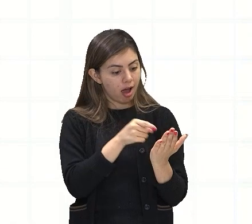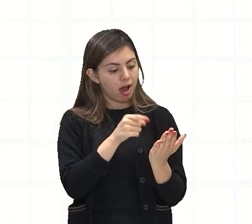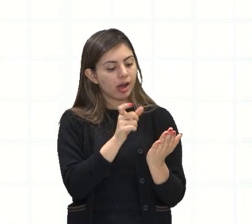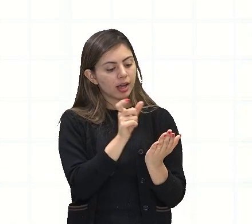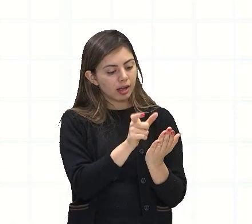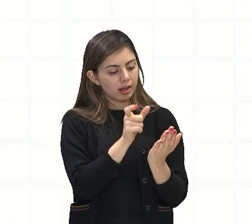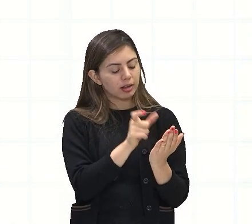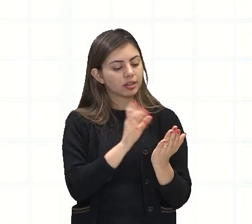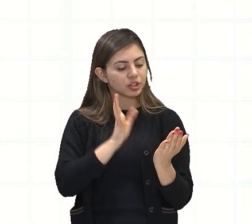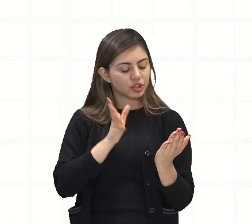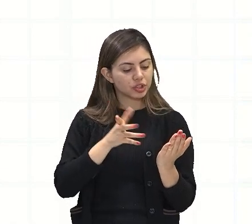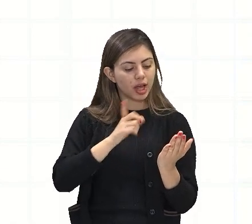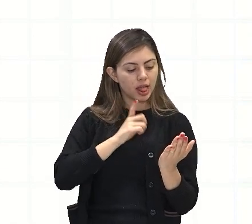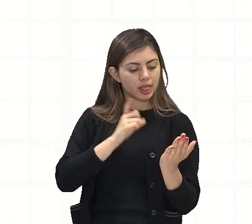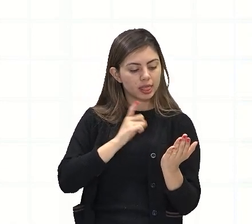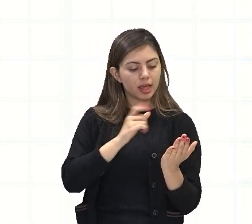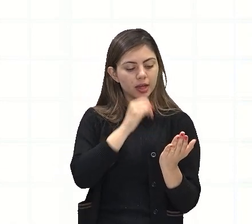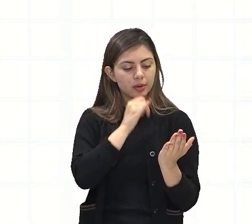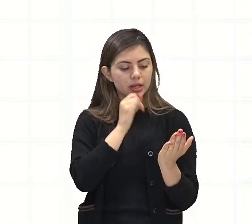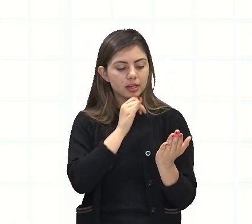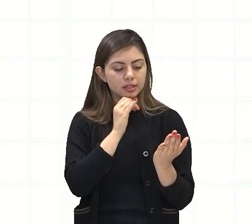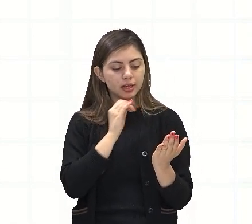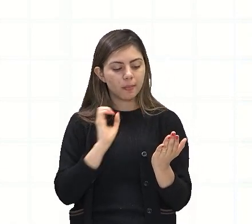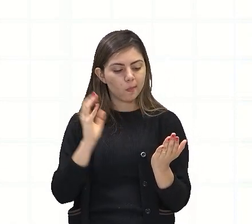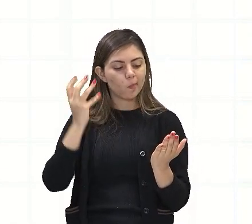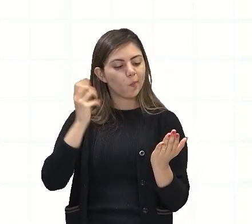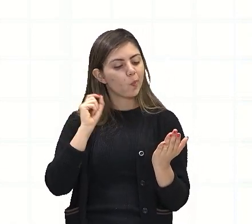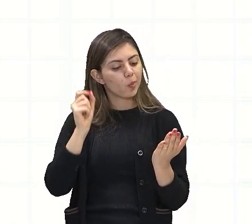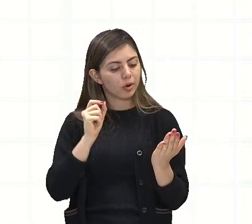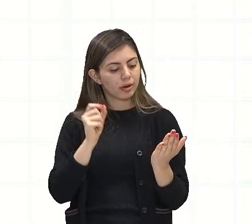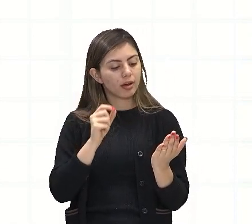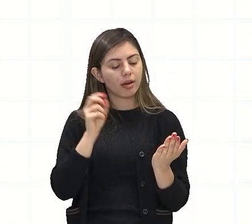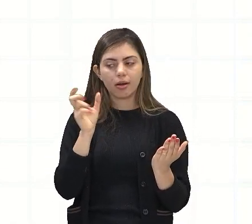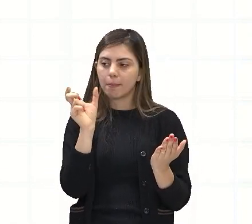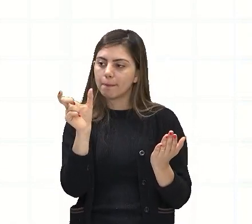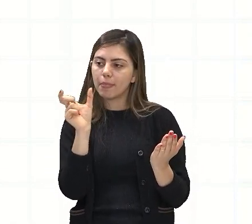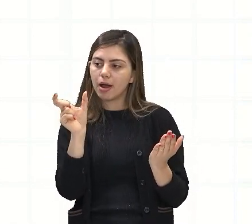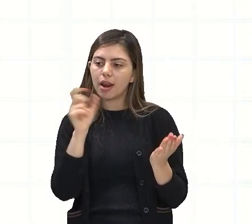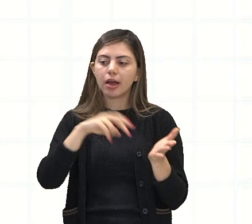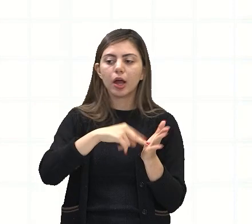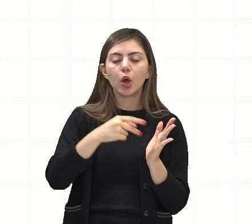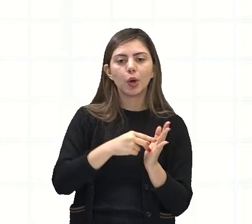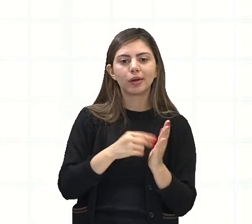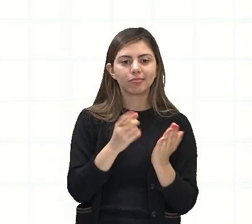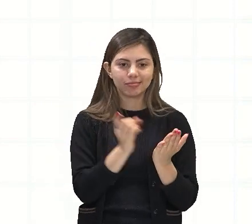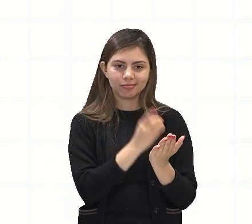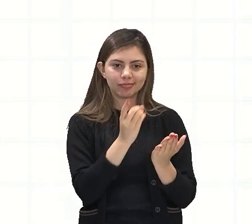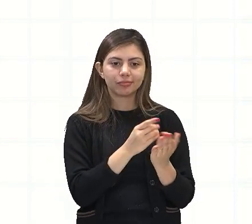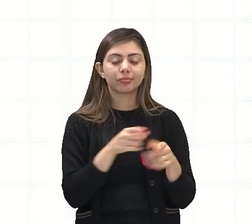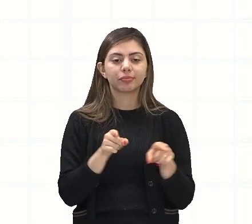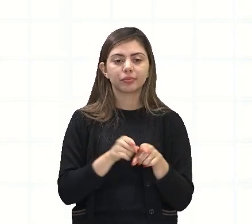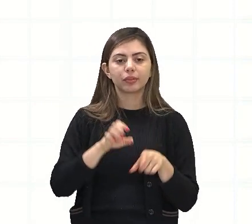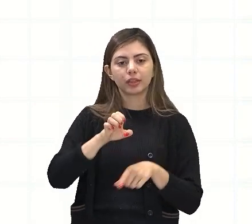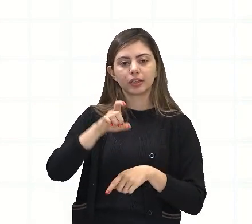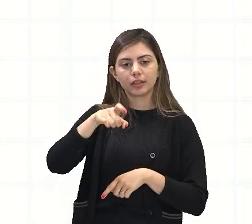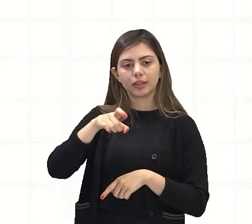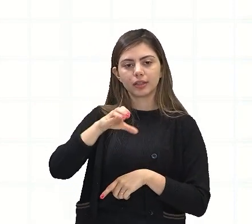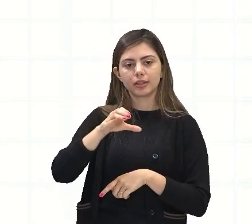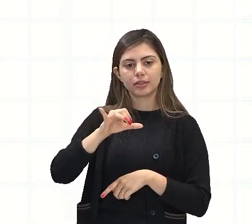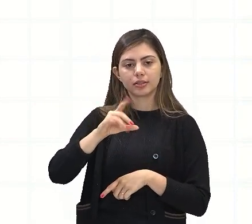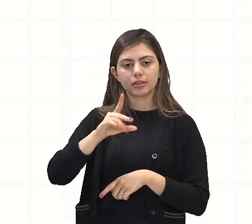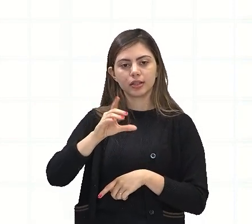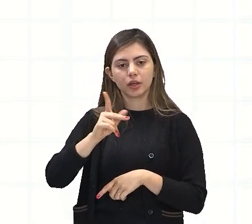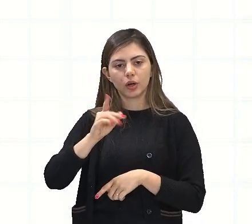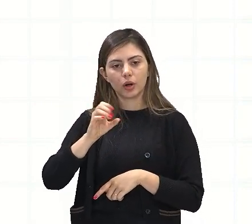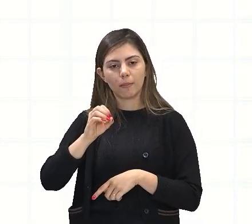afirmado este exemplo e está lá para você conhecer. A enciclopédia, a entrevista,